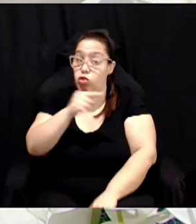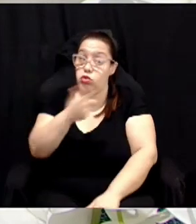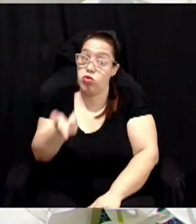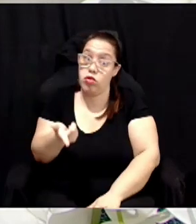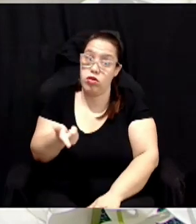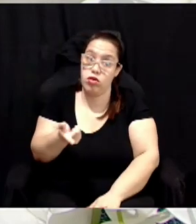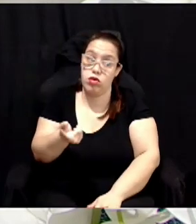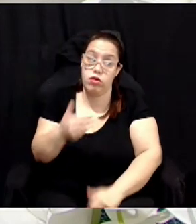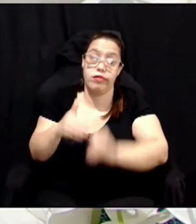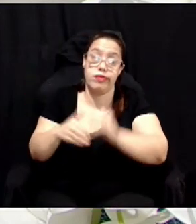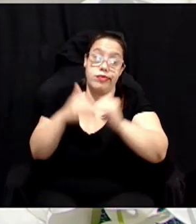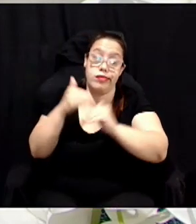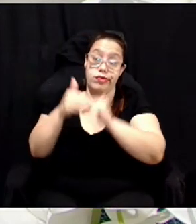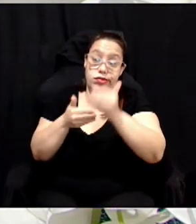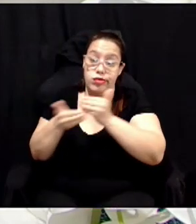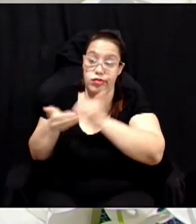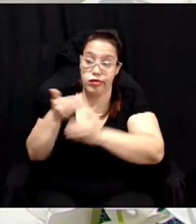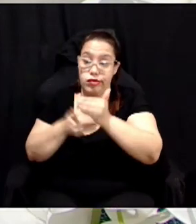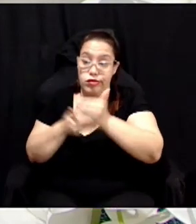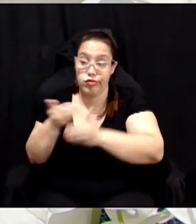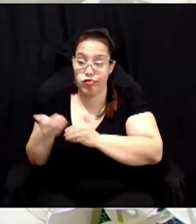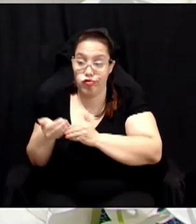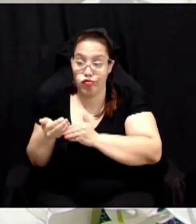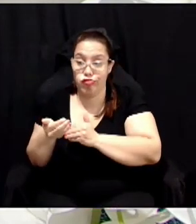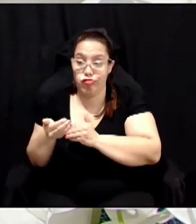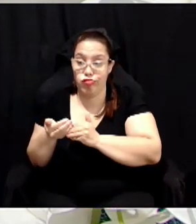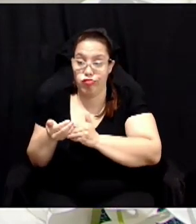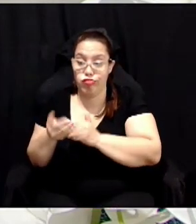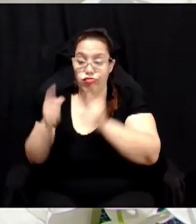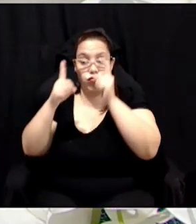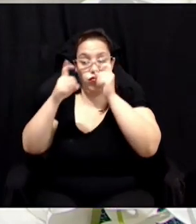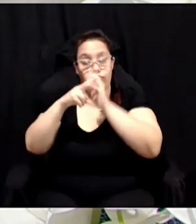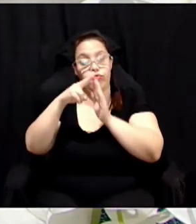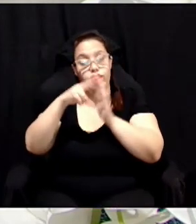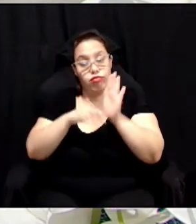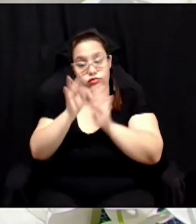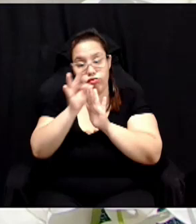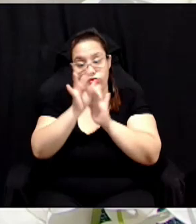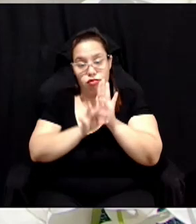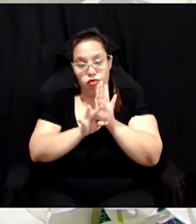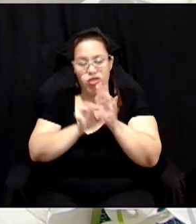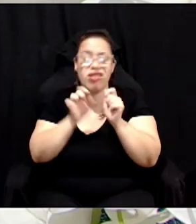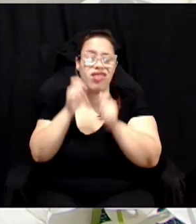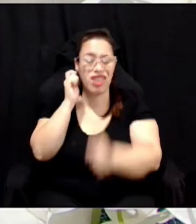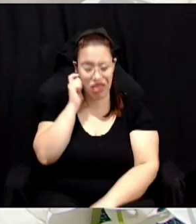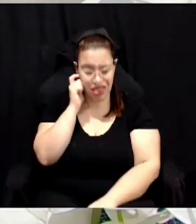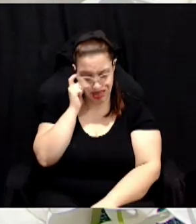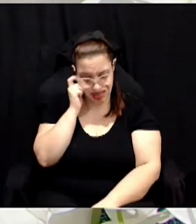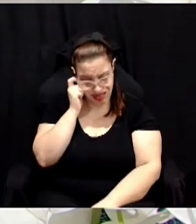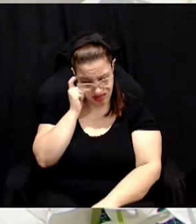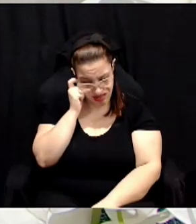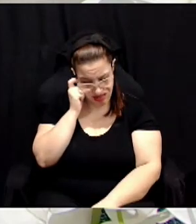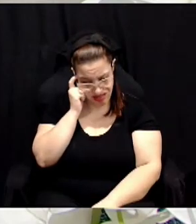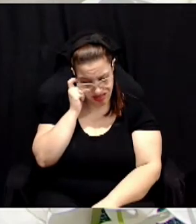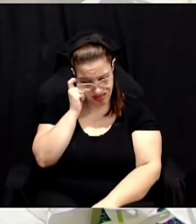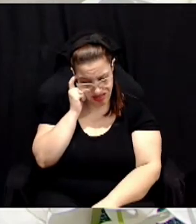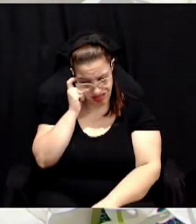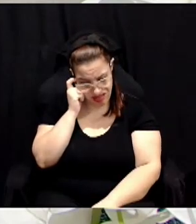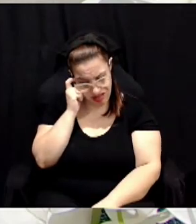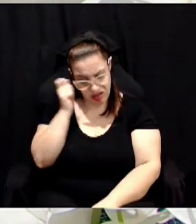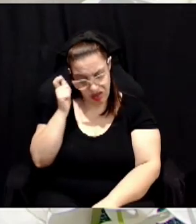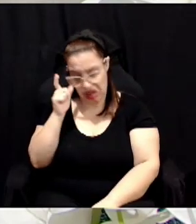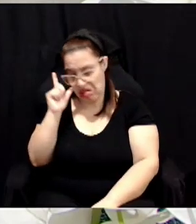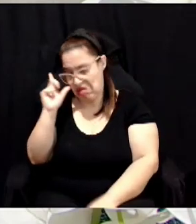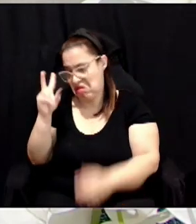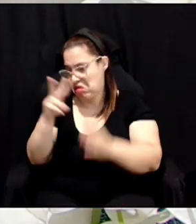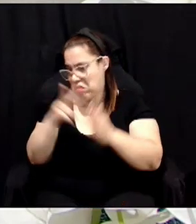estar associando a isso. E vai ter gente que vai ter dificuldade de ler o texto, você, mas do que está falando mesmo? né? E vai ter gente que vai ser capaz de fazer